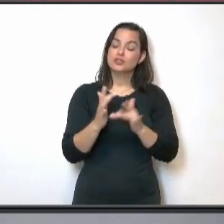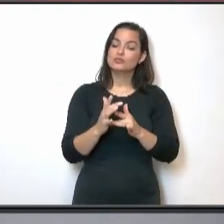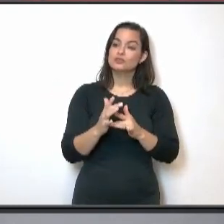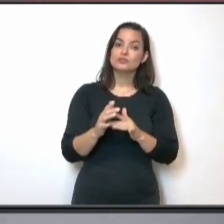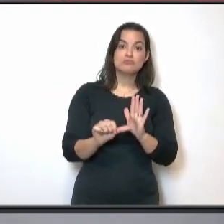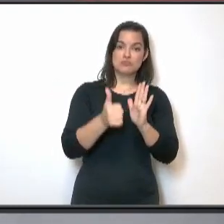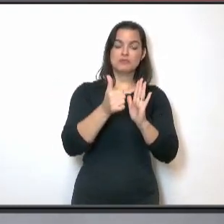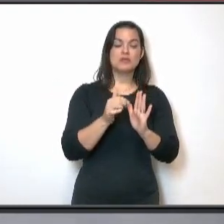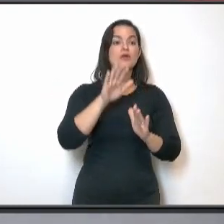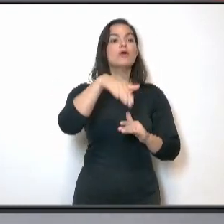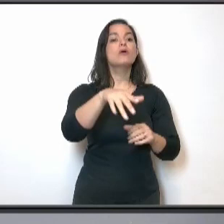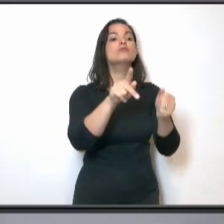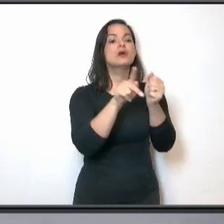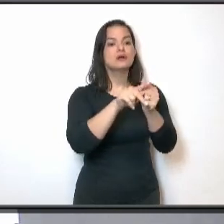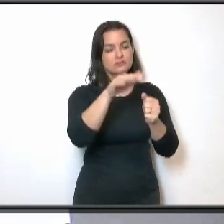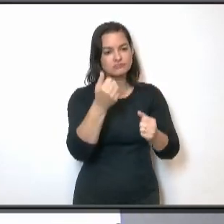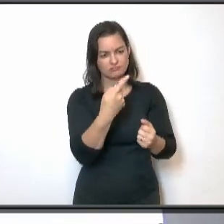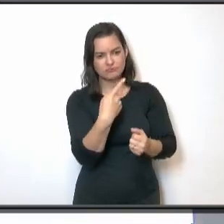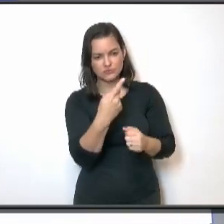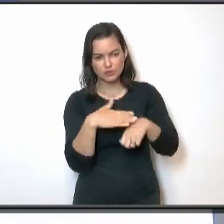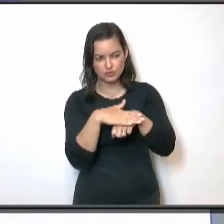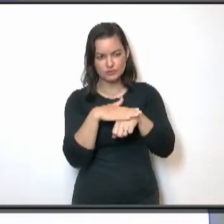cá, vamos conversar, eu e você.